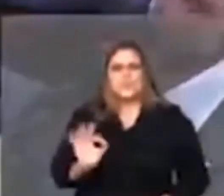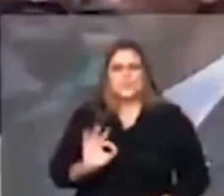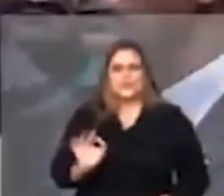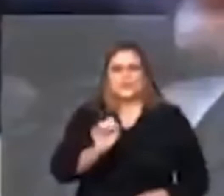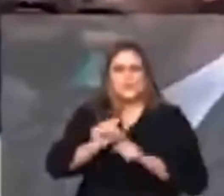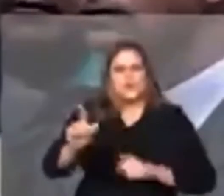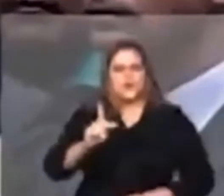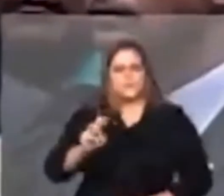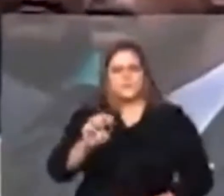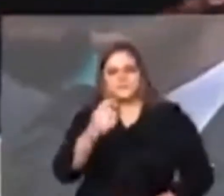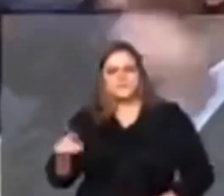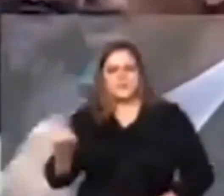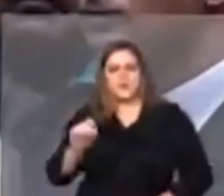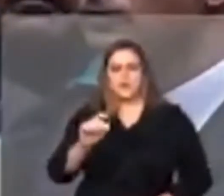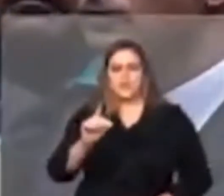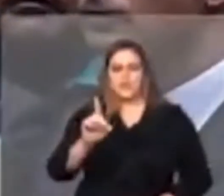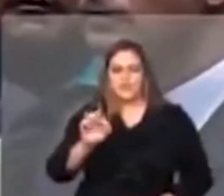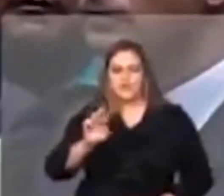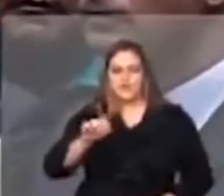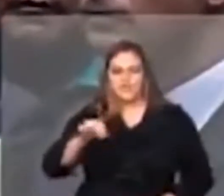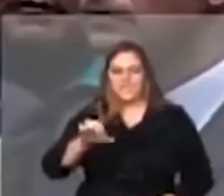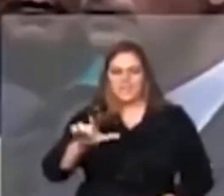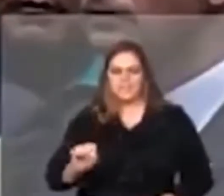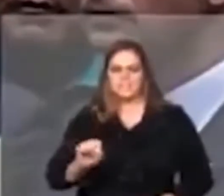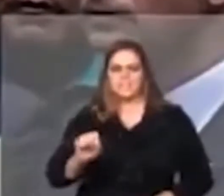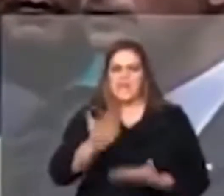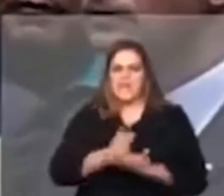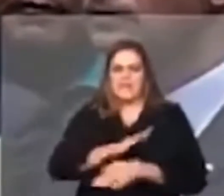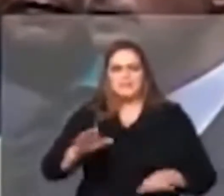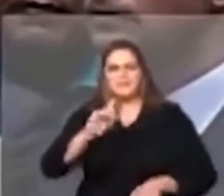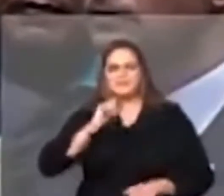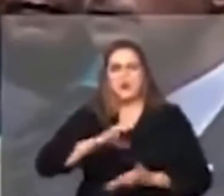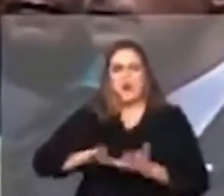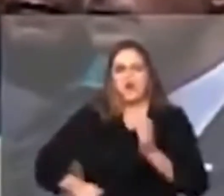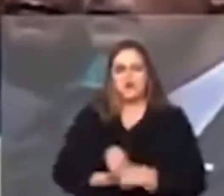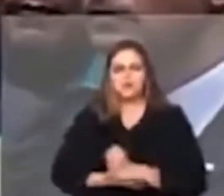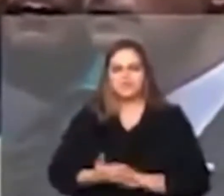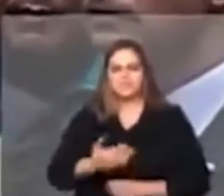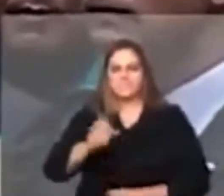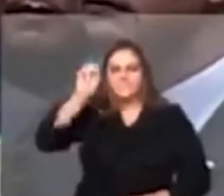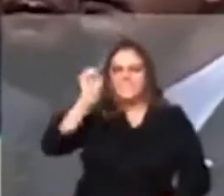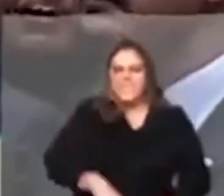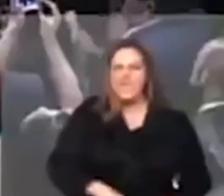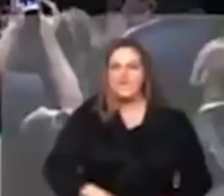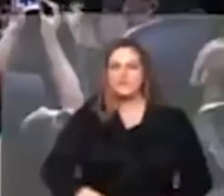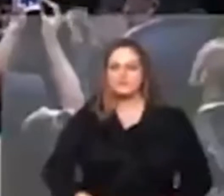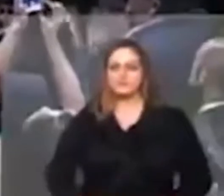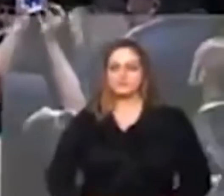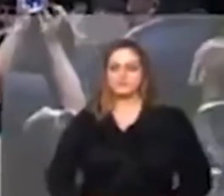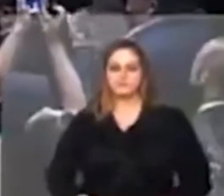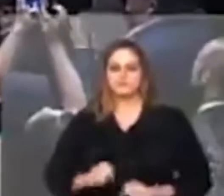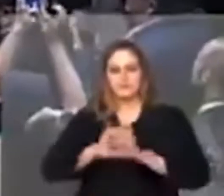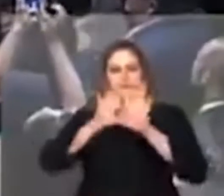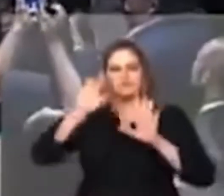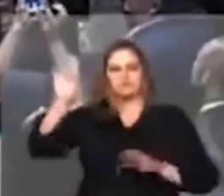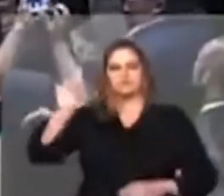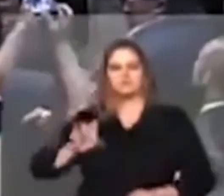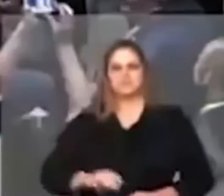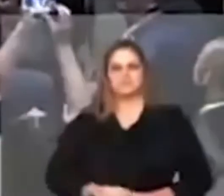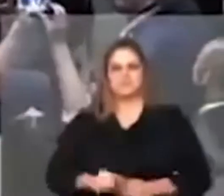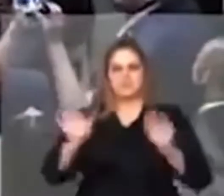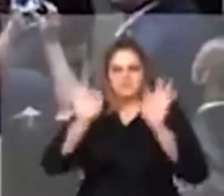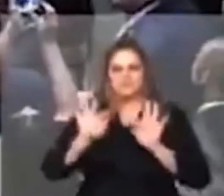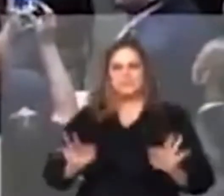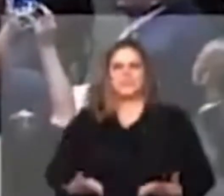Pezão, fora Dornelles, chega de corrupção, meu voto é sim! Glória a Deus! Feliz